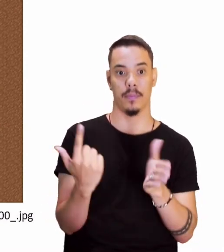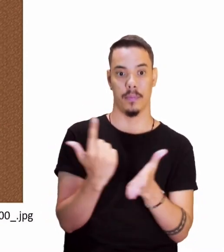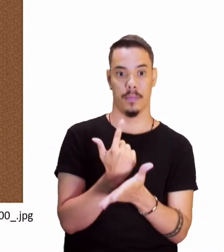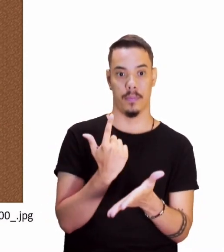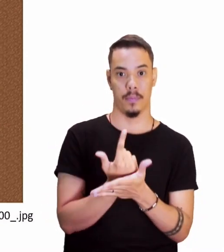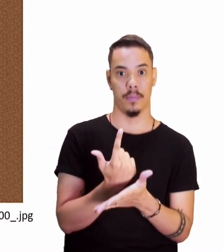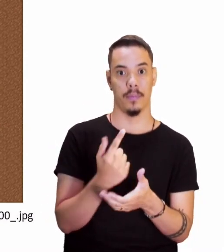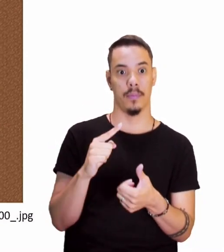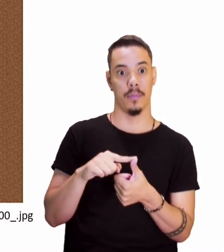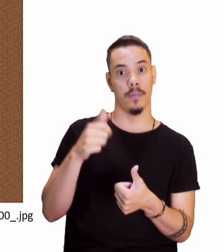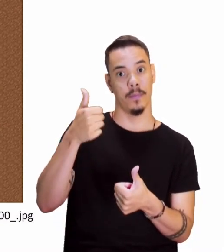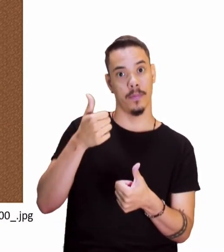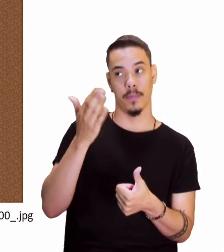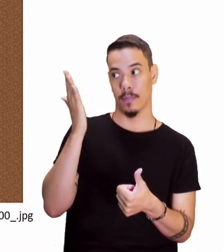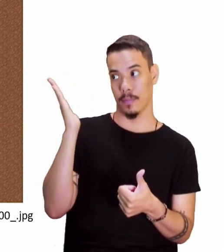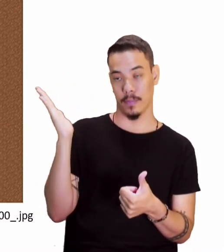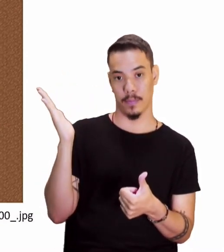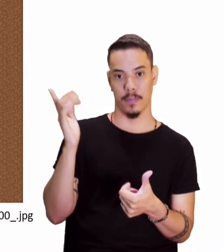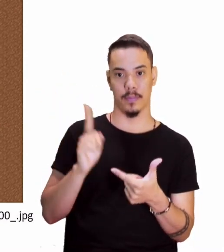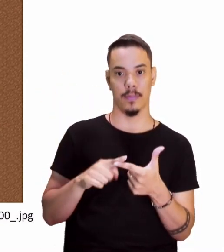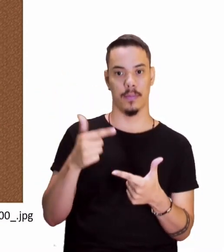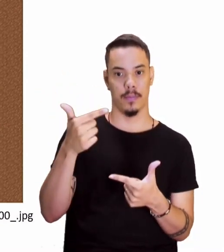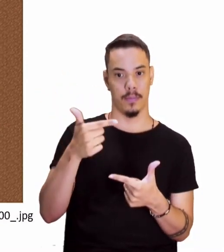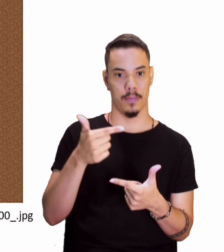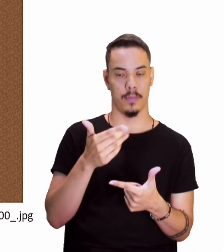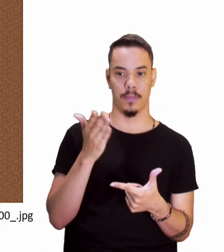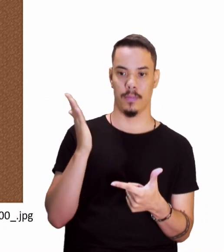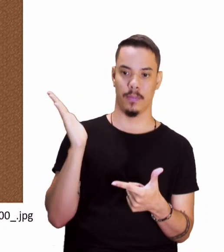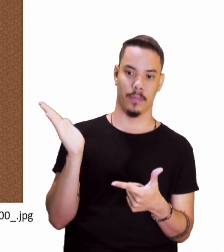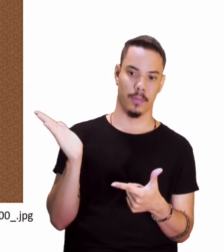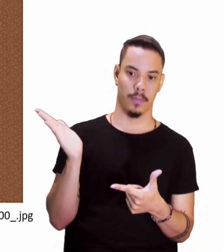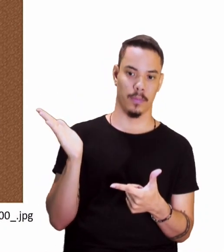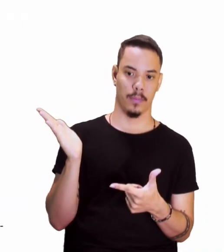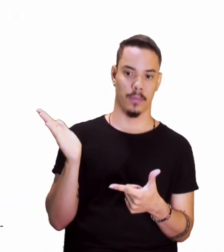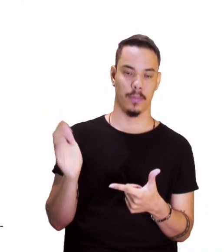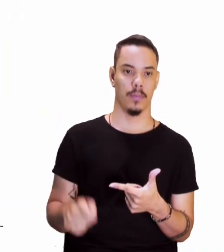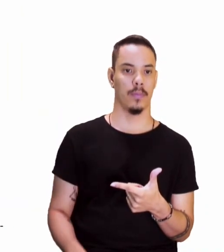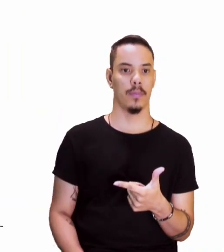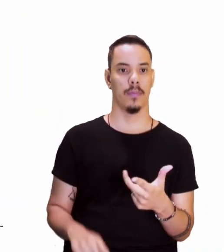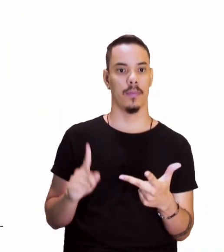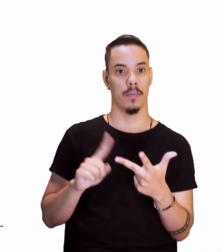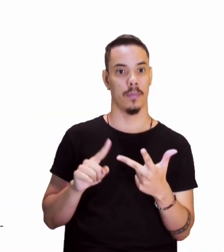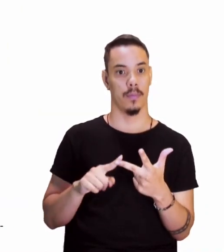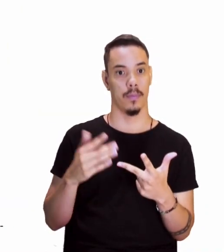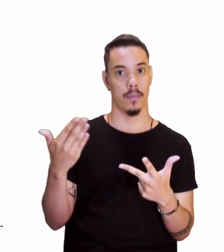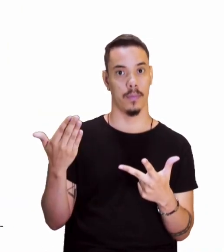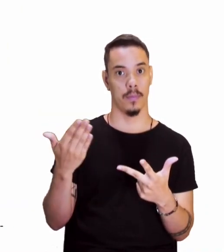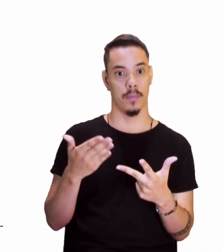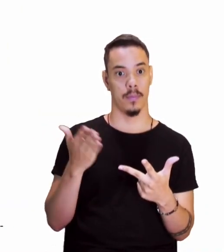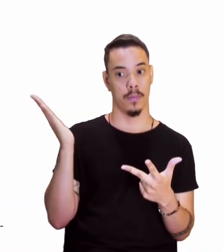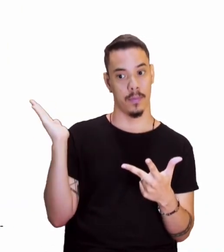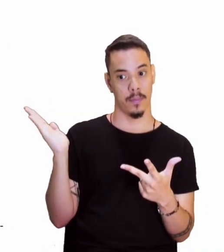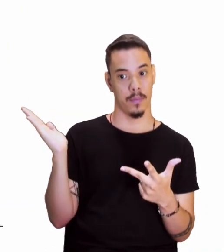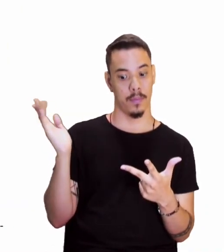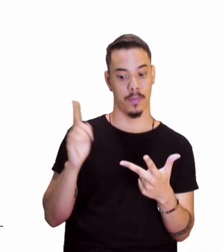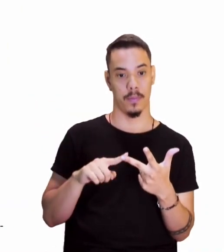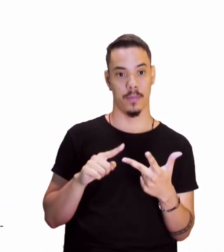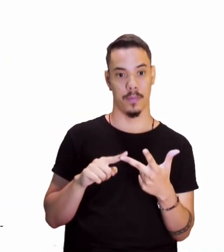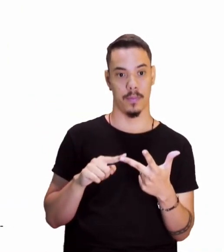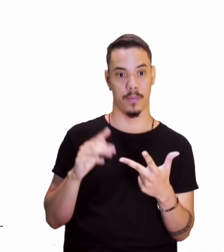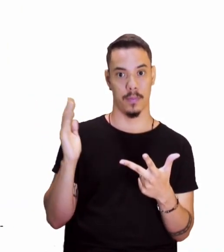3. Lucília, de José de Alencar. Noite na Taverna, de Álvares de Azevedo. Memórias de um Sargento